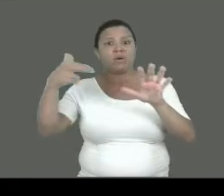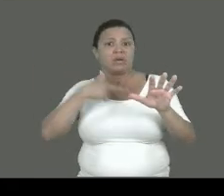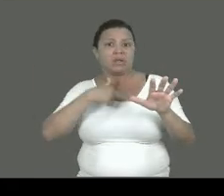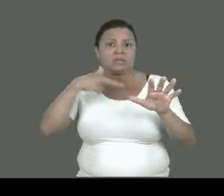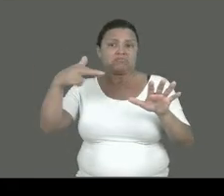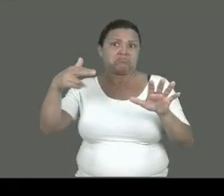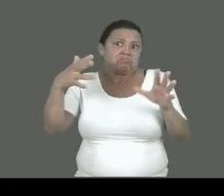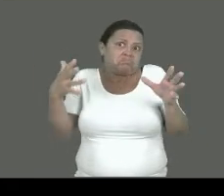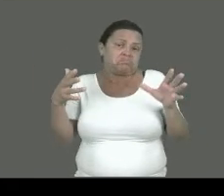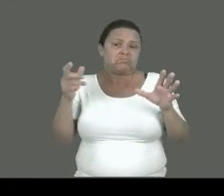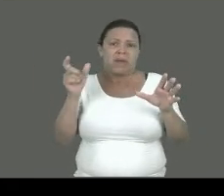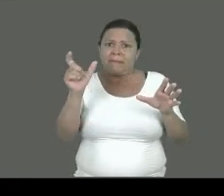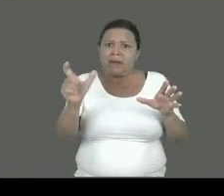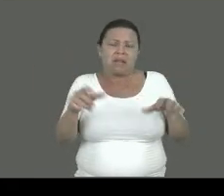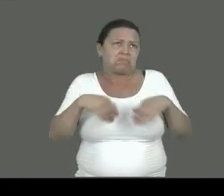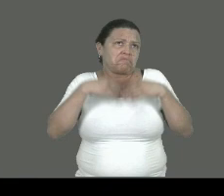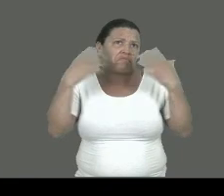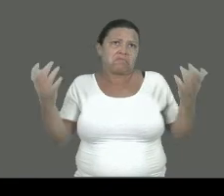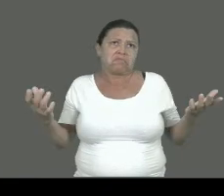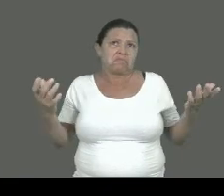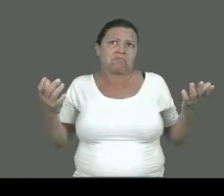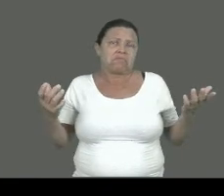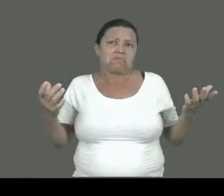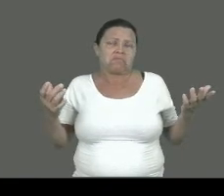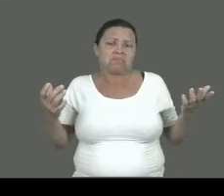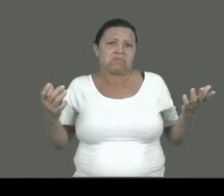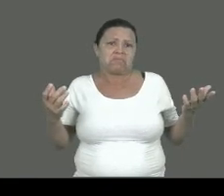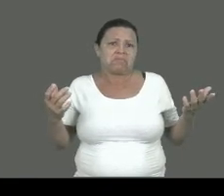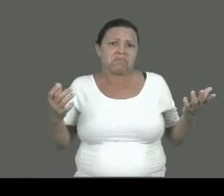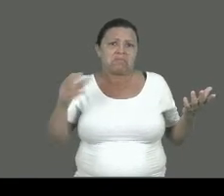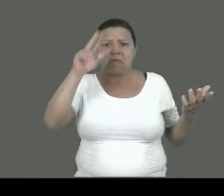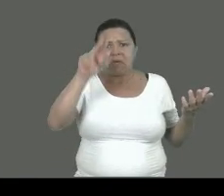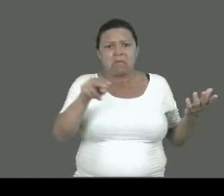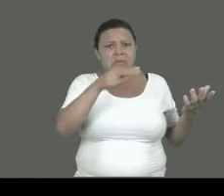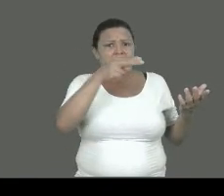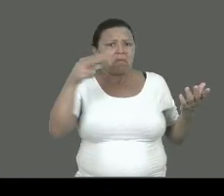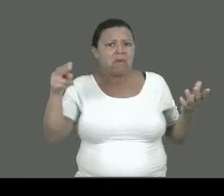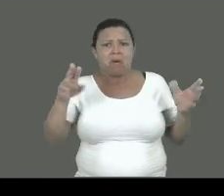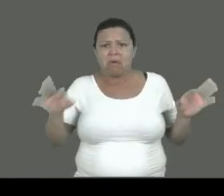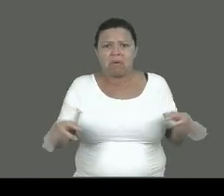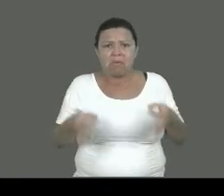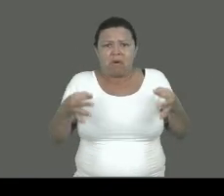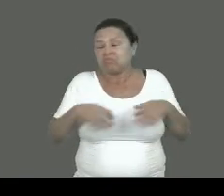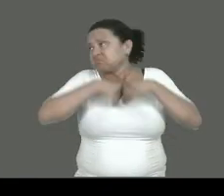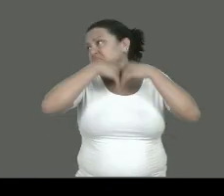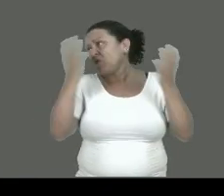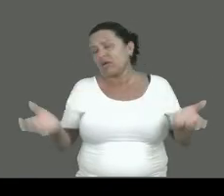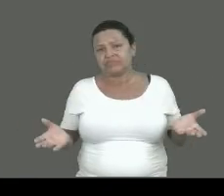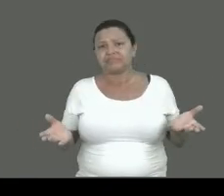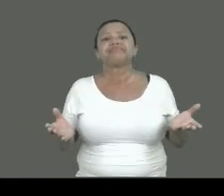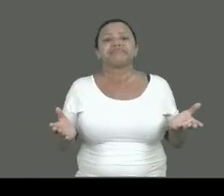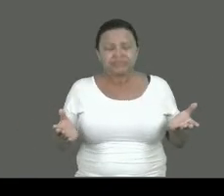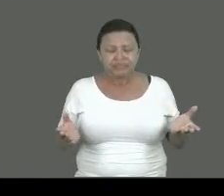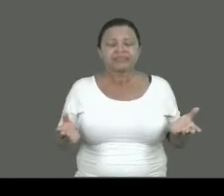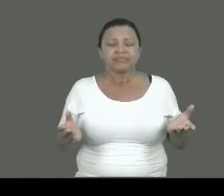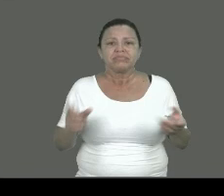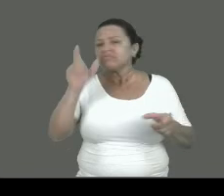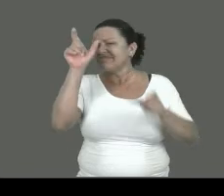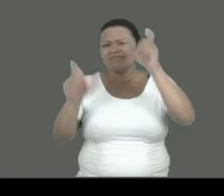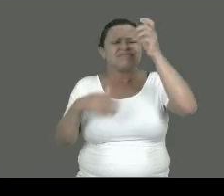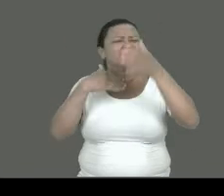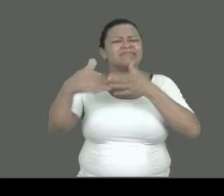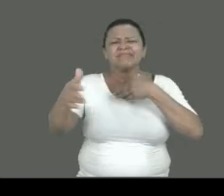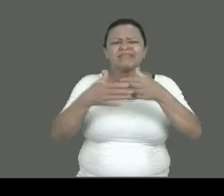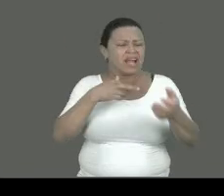na palavra de um pároco, de um monge budista, enfim, de todos aqueles que, independente da